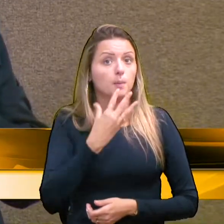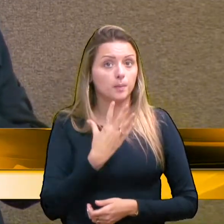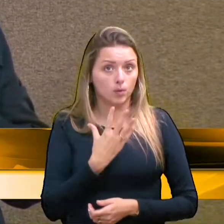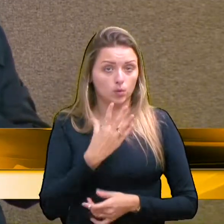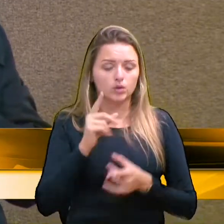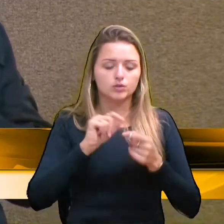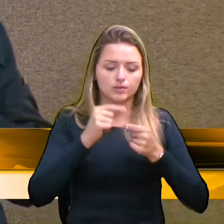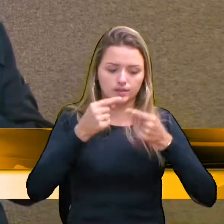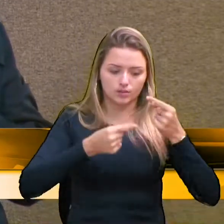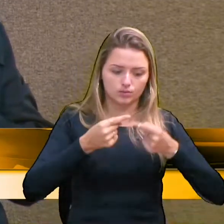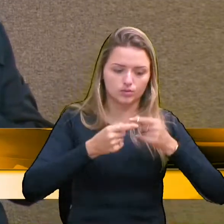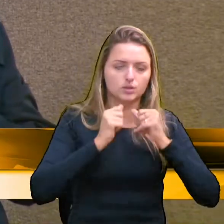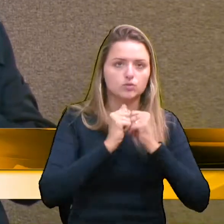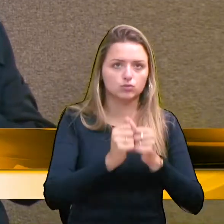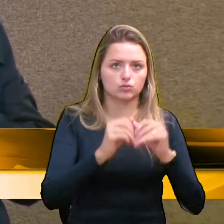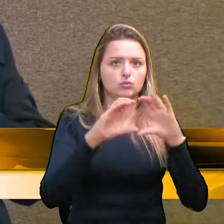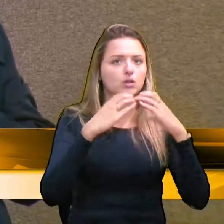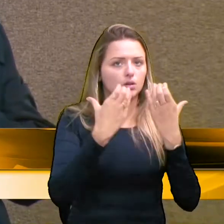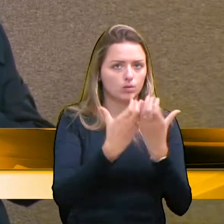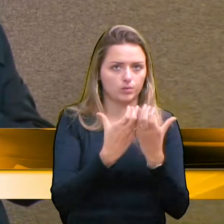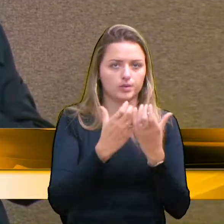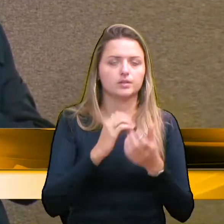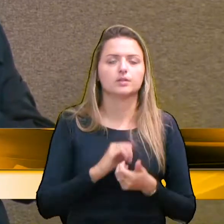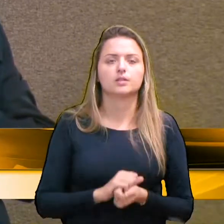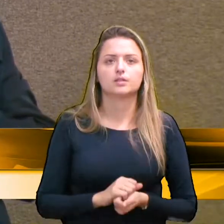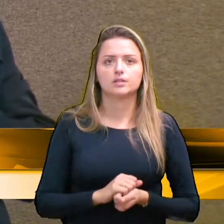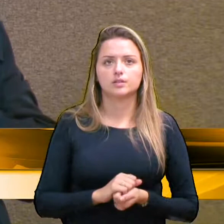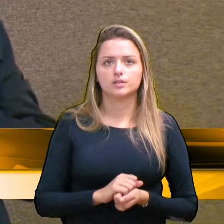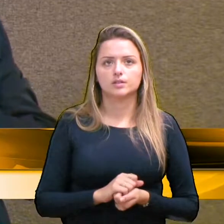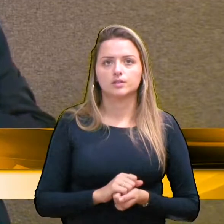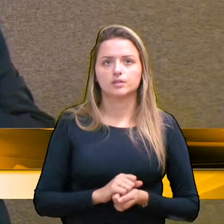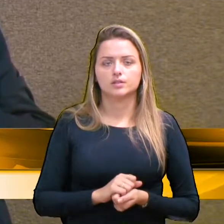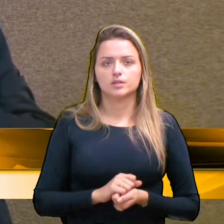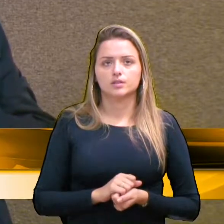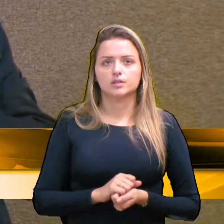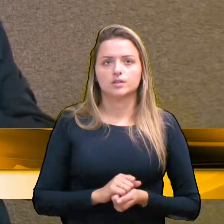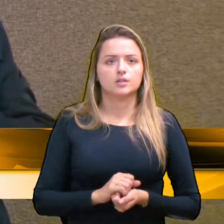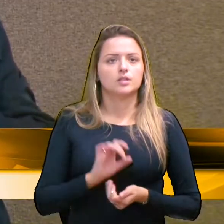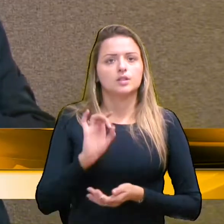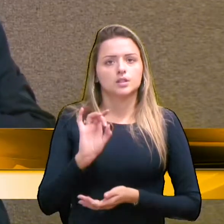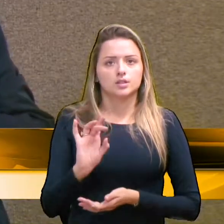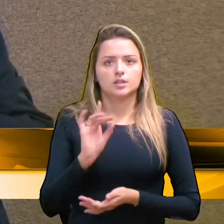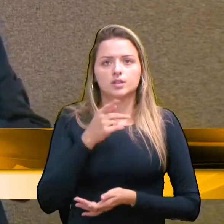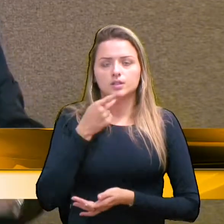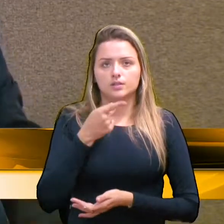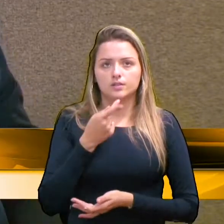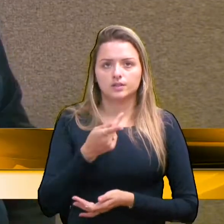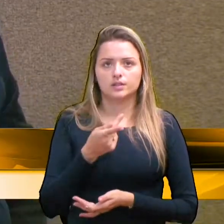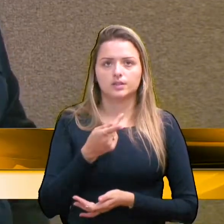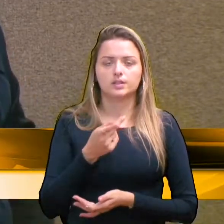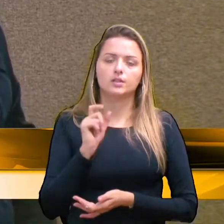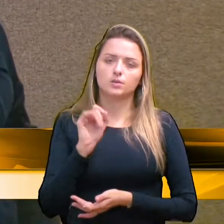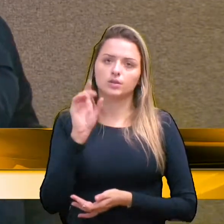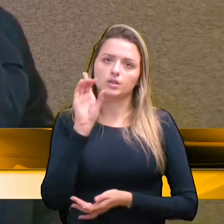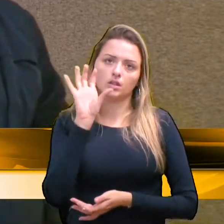de discussão com a comunidade, né? E então só dizer que fazer esses registros,